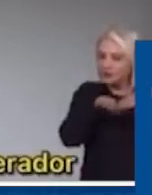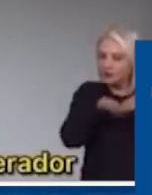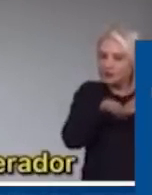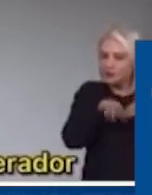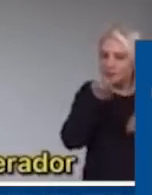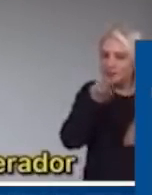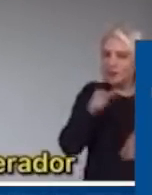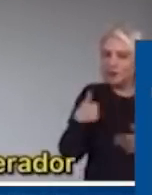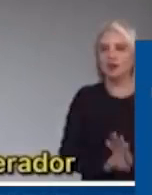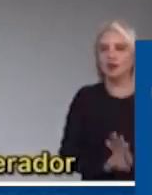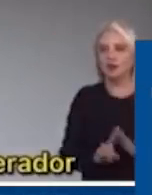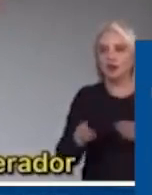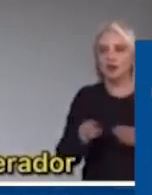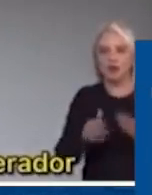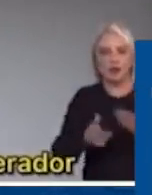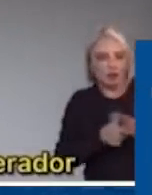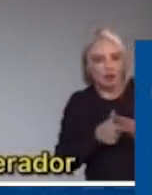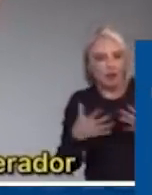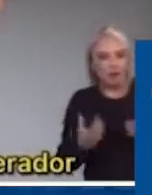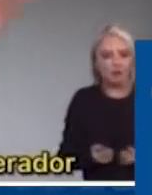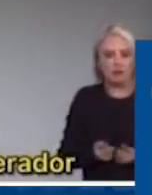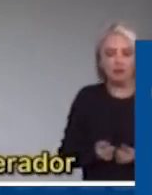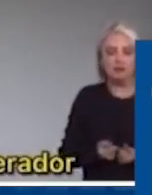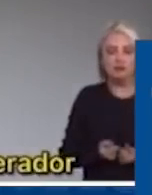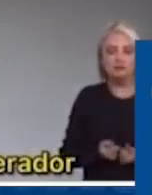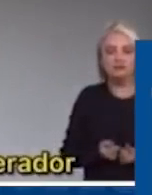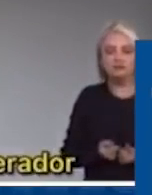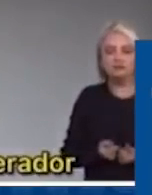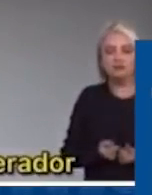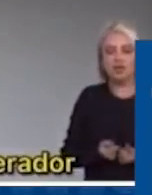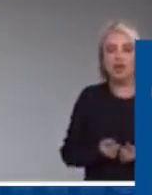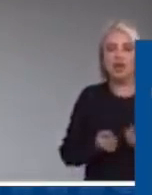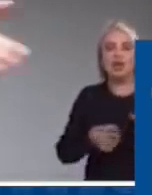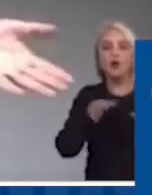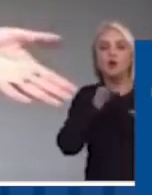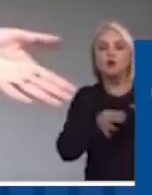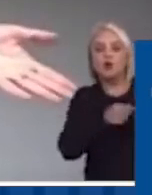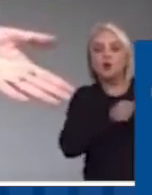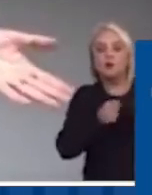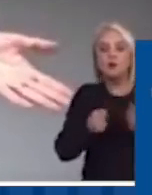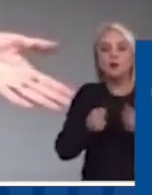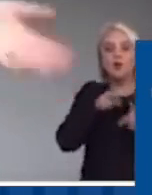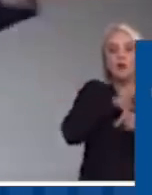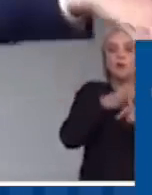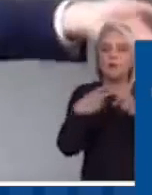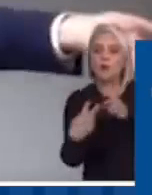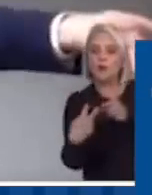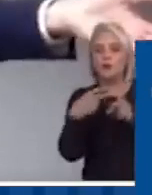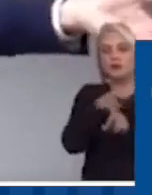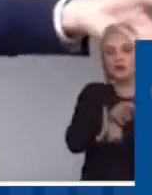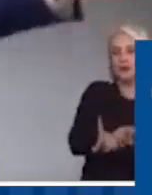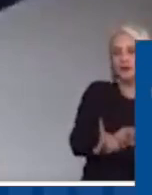concebe é se dizer que o Judiciário seria o poder moderador. Um dos poderes não pode ser, ao mesmo